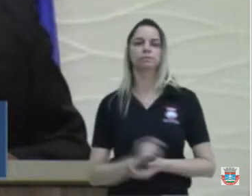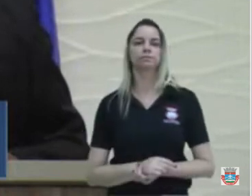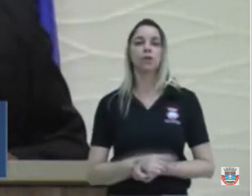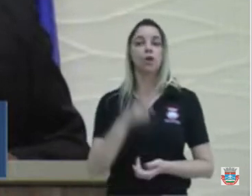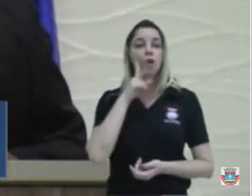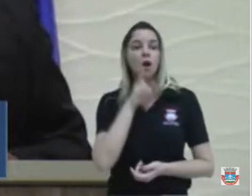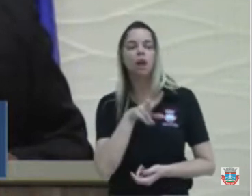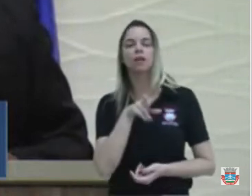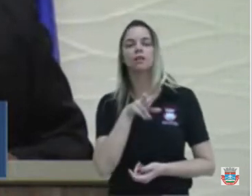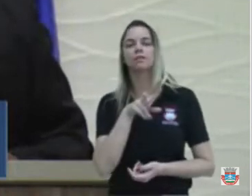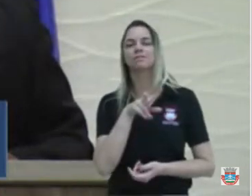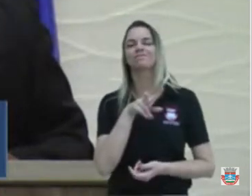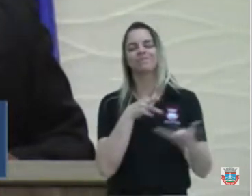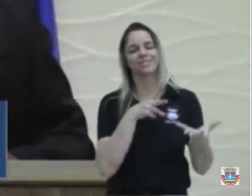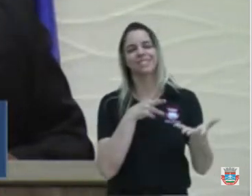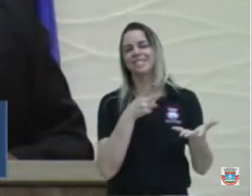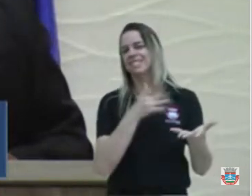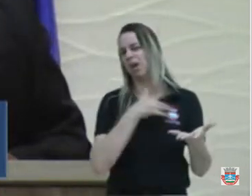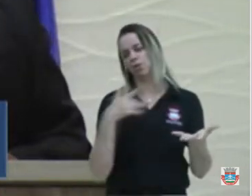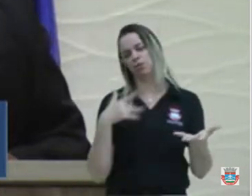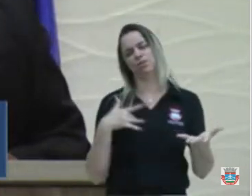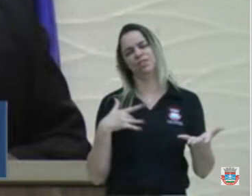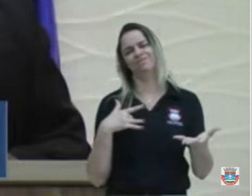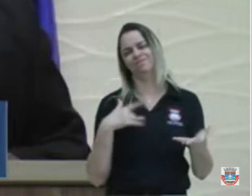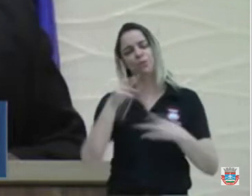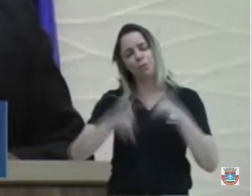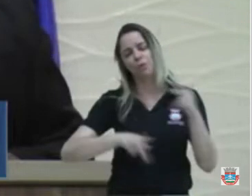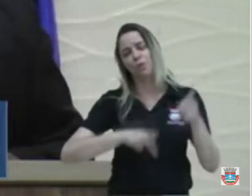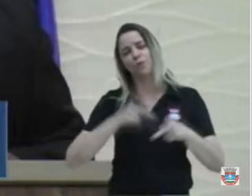povo. Tem muita gente sofrendo,